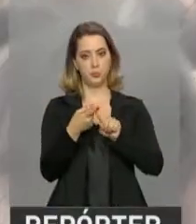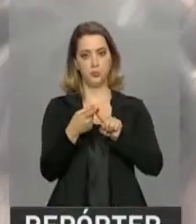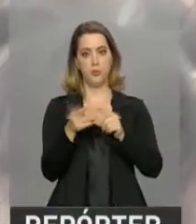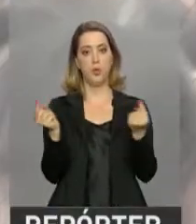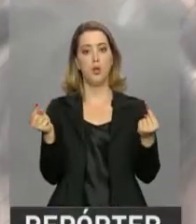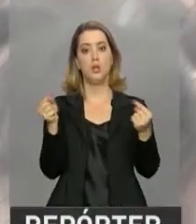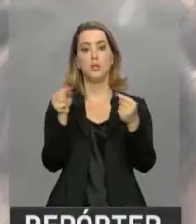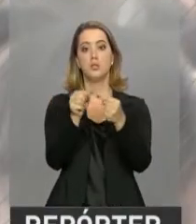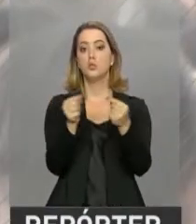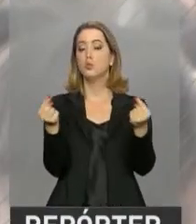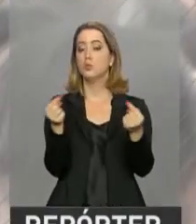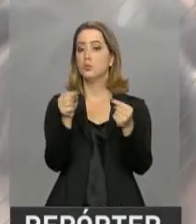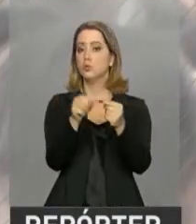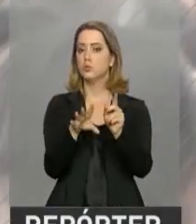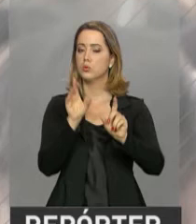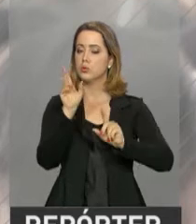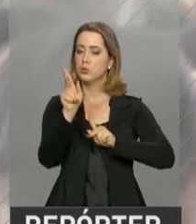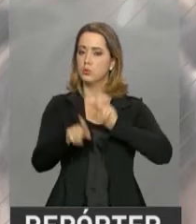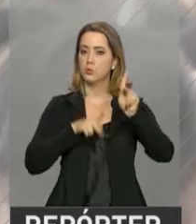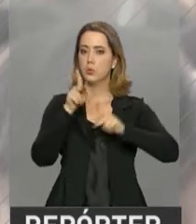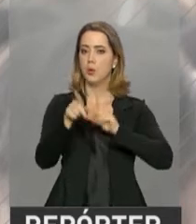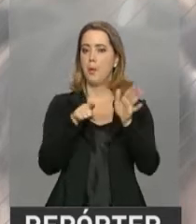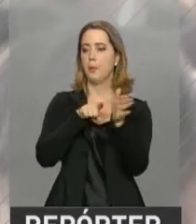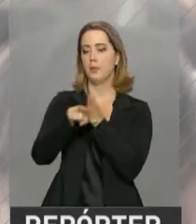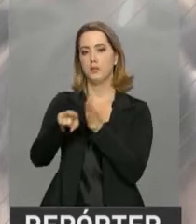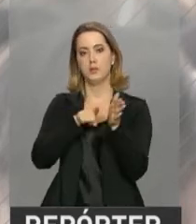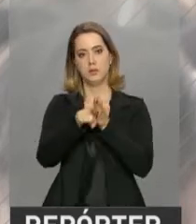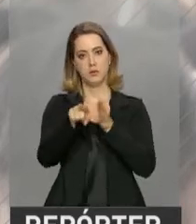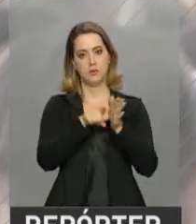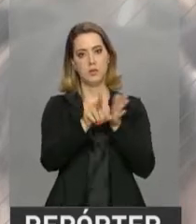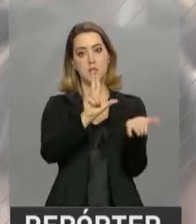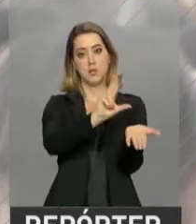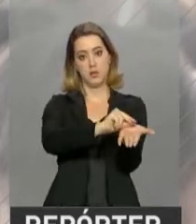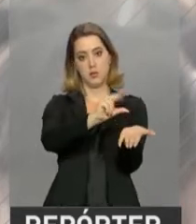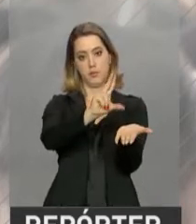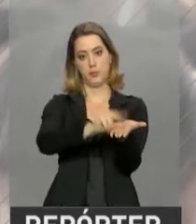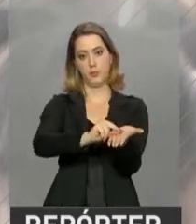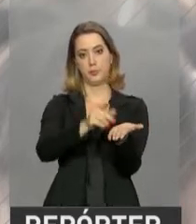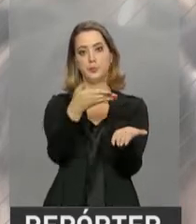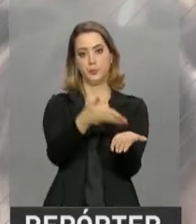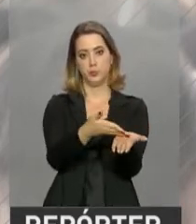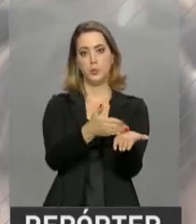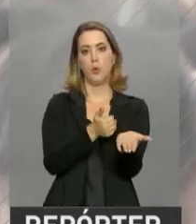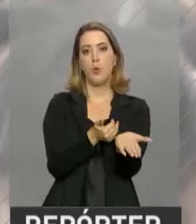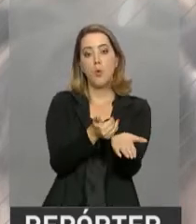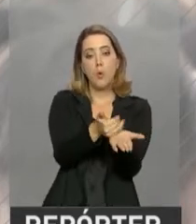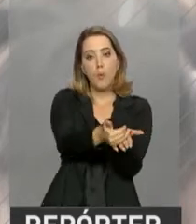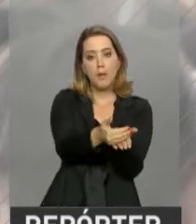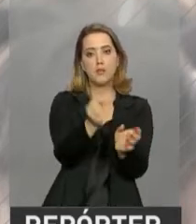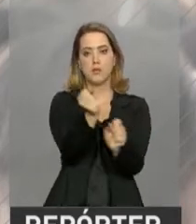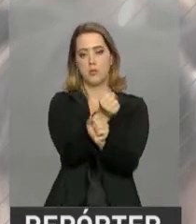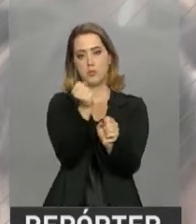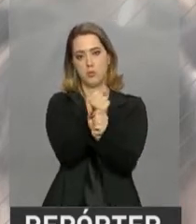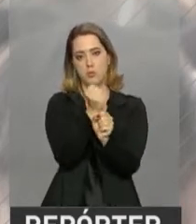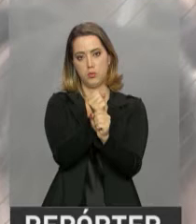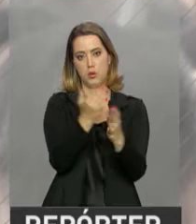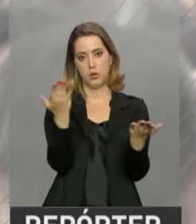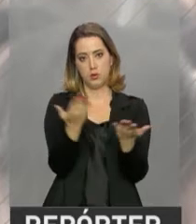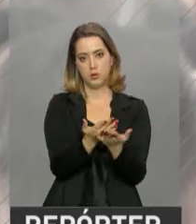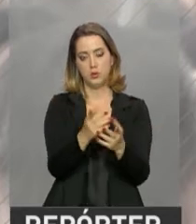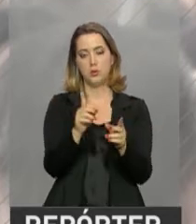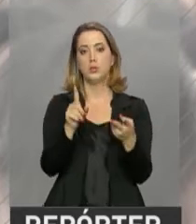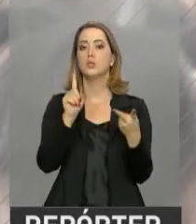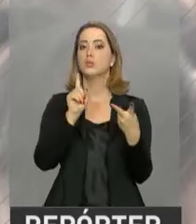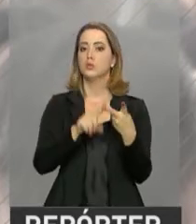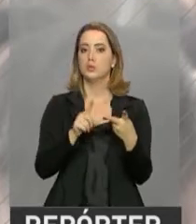directos com a população com aplicação de pesquisas e um aplicativo essa fase ainda está em construção há outra maneira vai